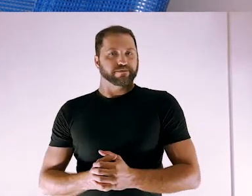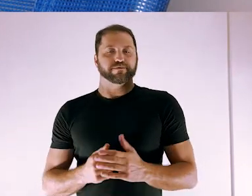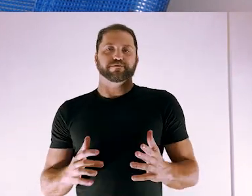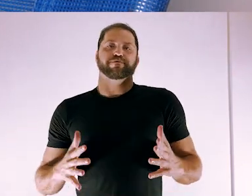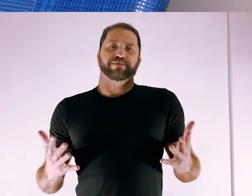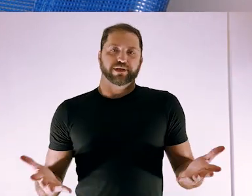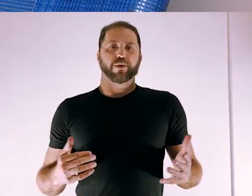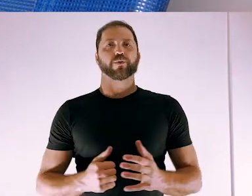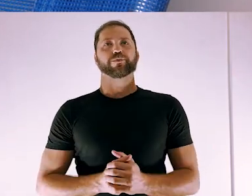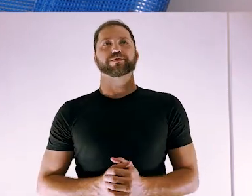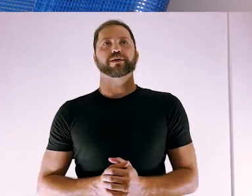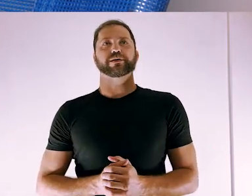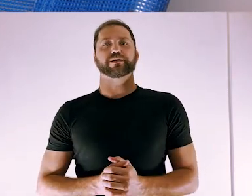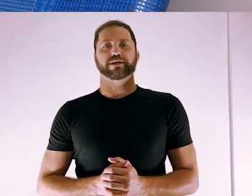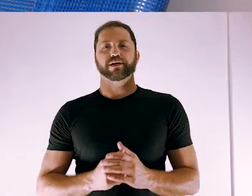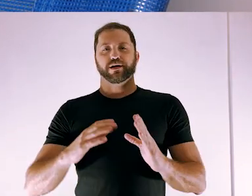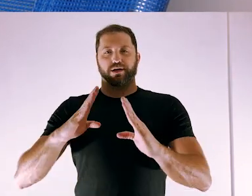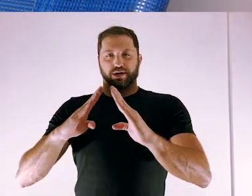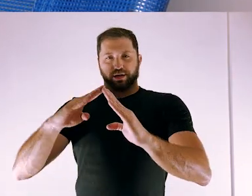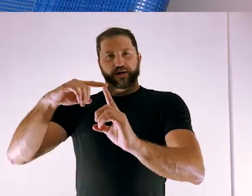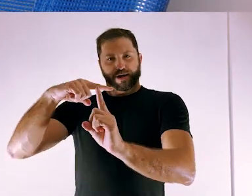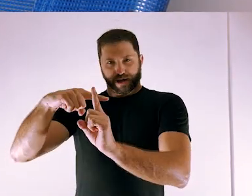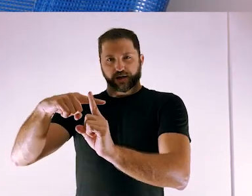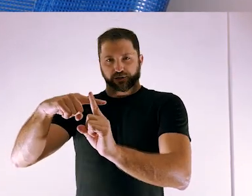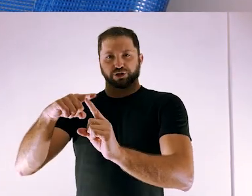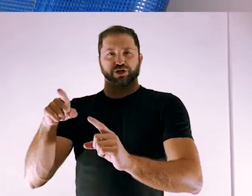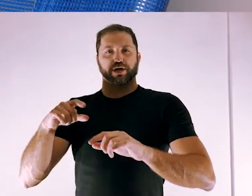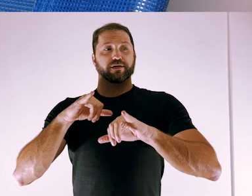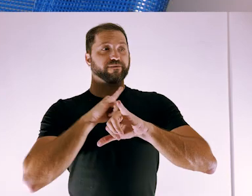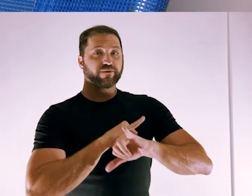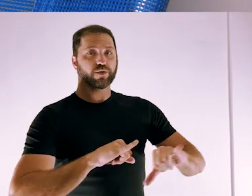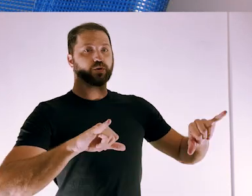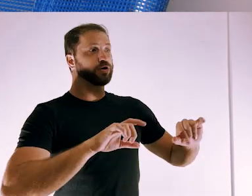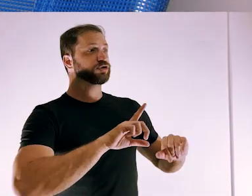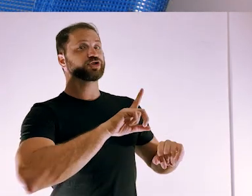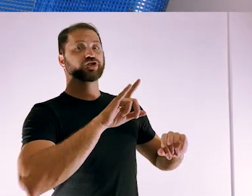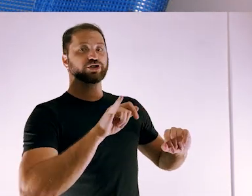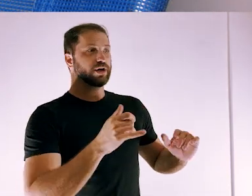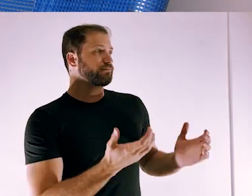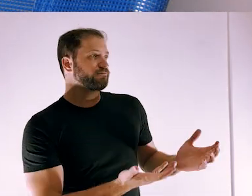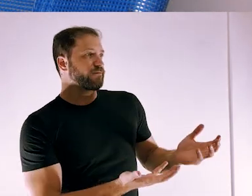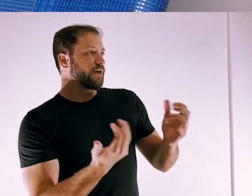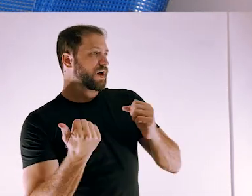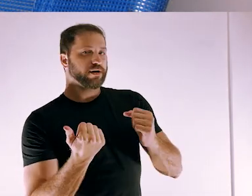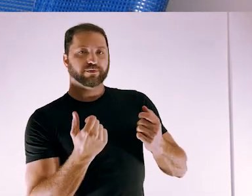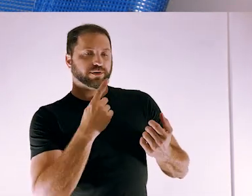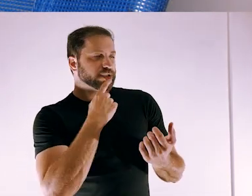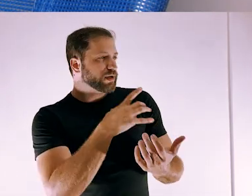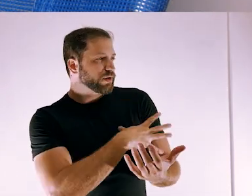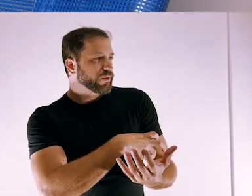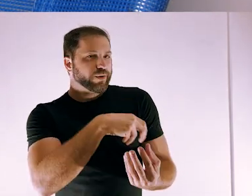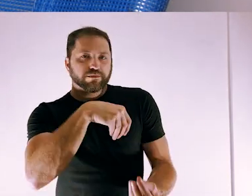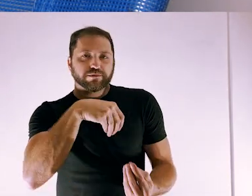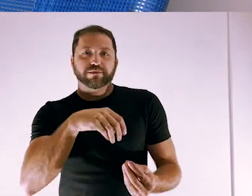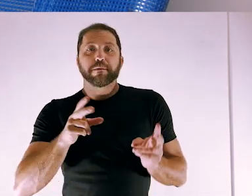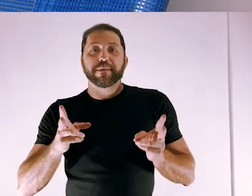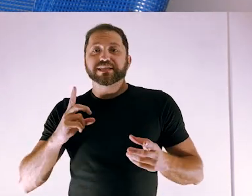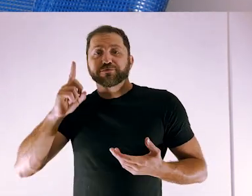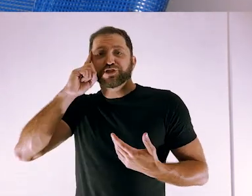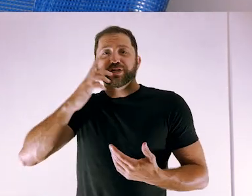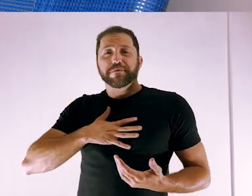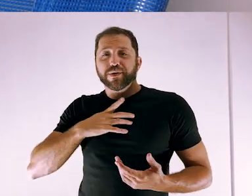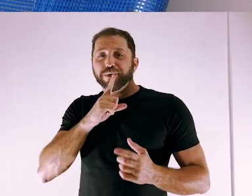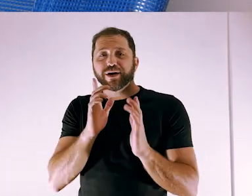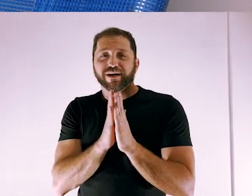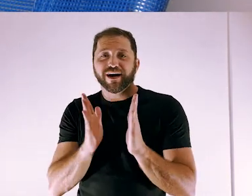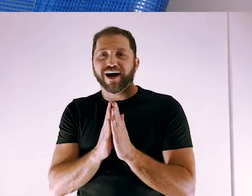tantas vidas. Então, quando a igreja divulgou, enfim, que teria essa campanha, esse dia especial,